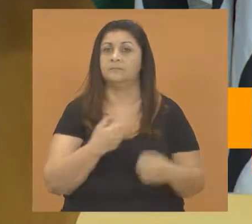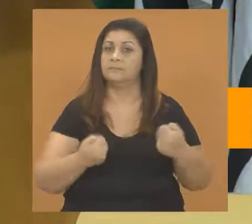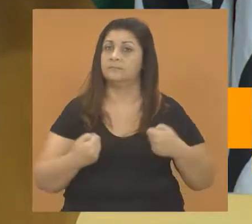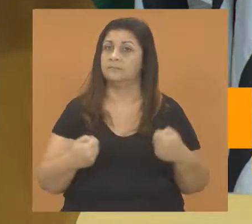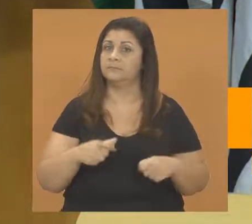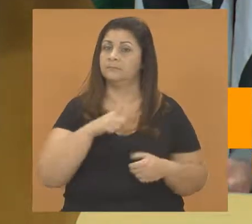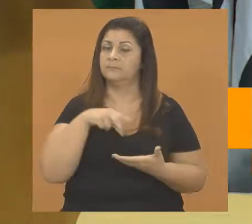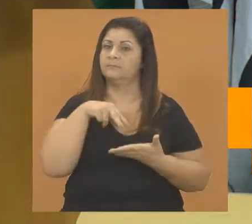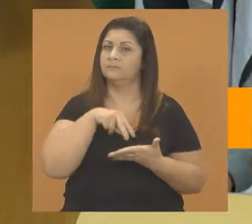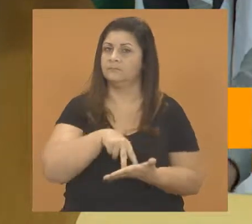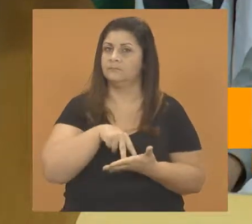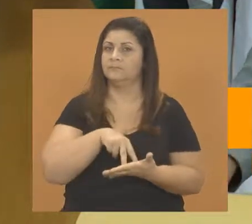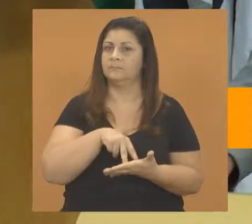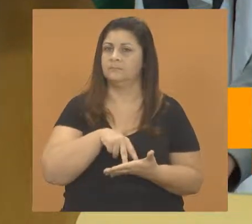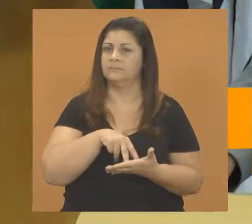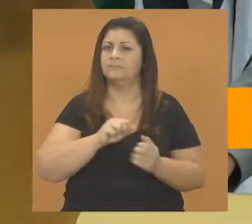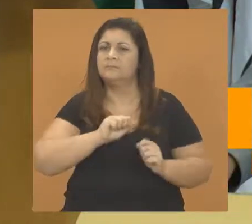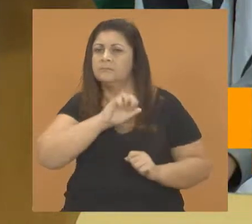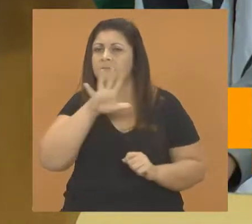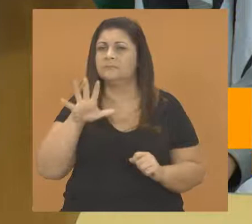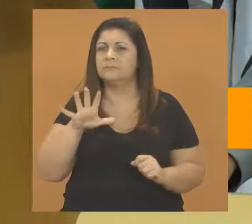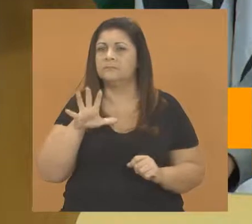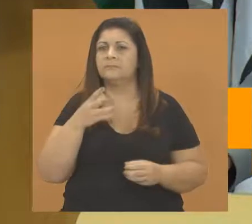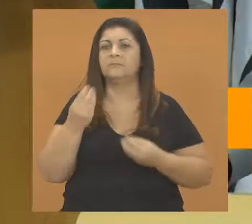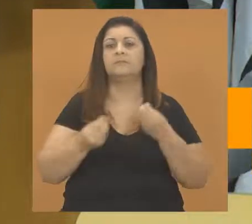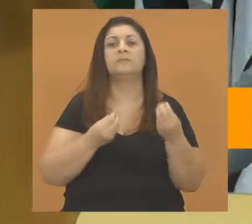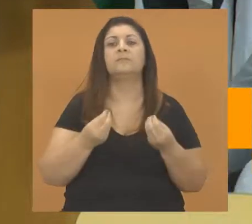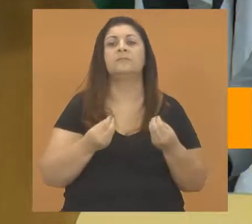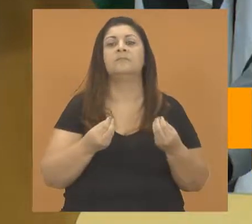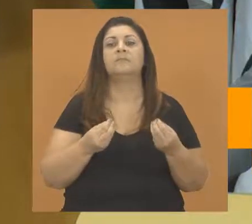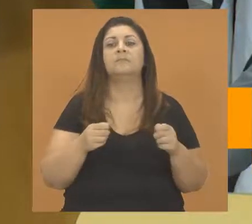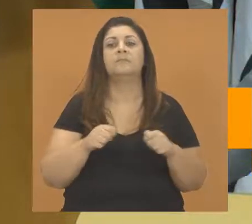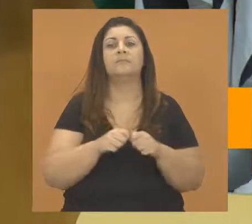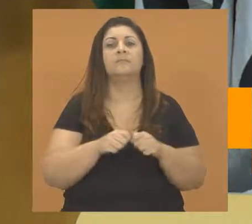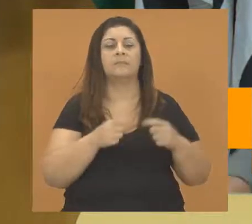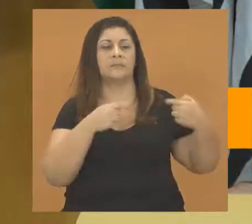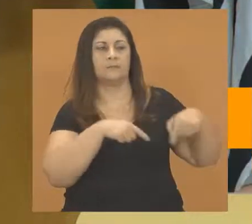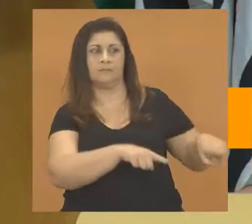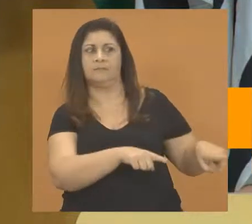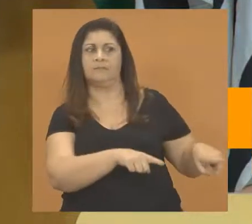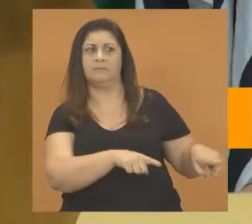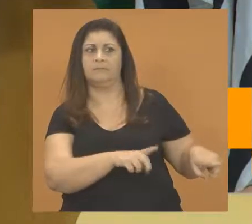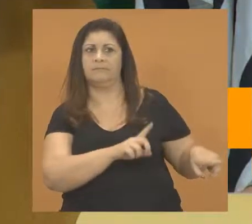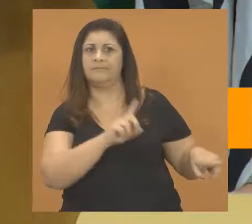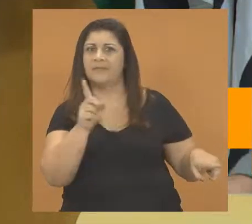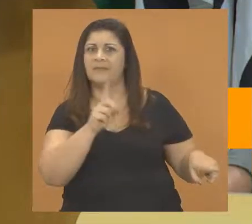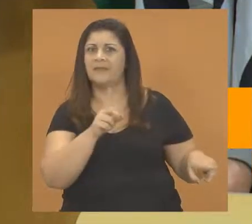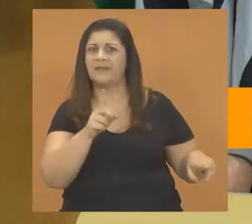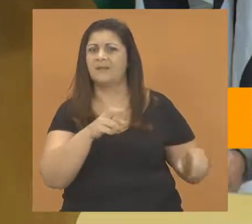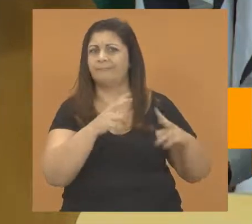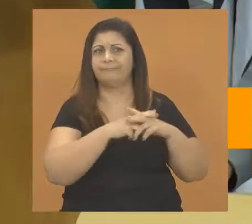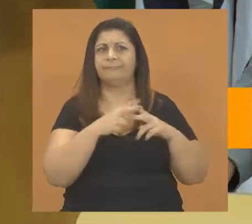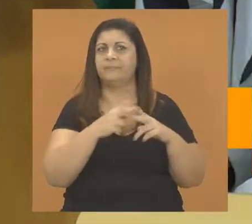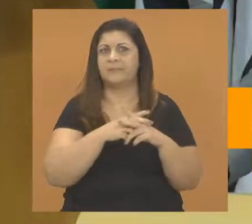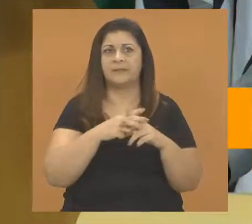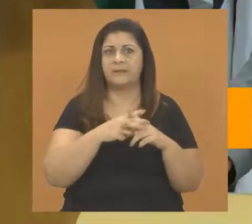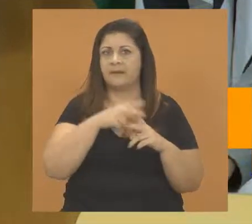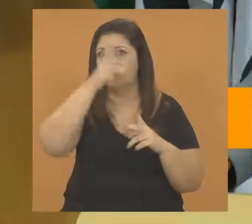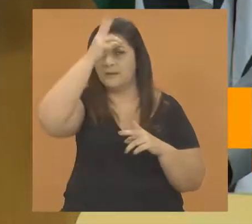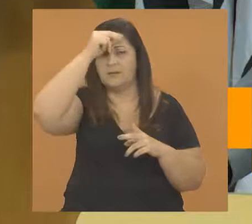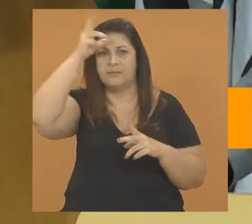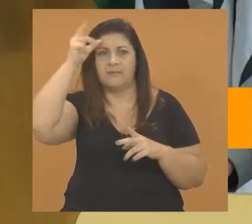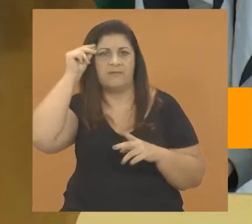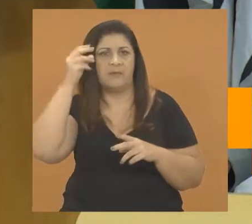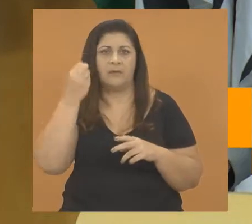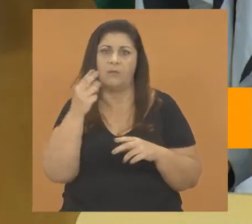posição muito bem clara do que é fazer oposição e fazer oposição não é ser contra o prefeito não é contra o governo é